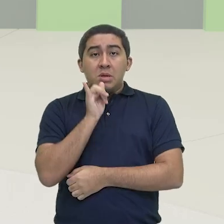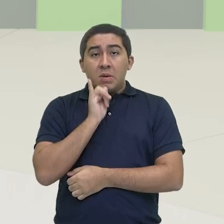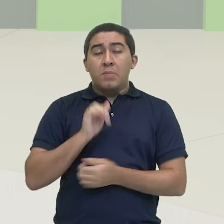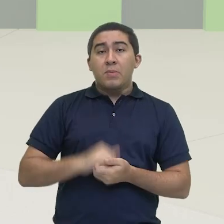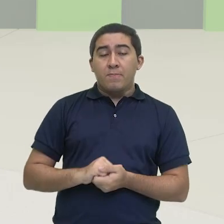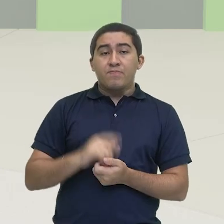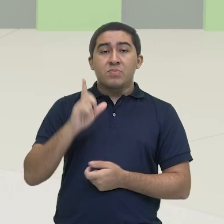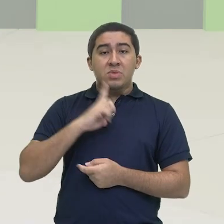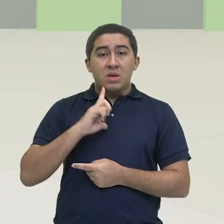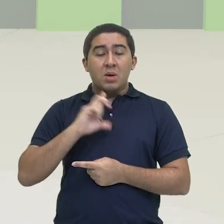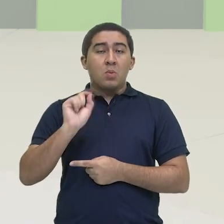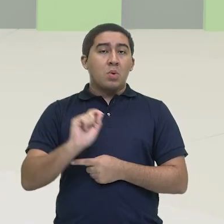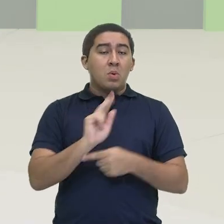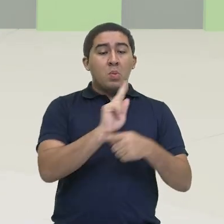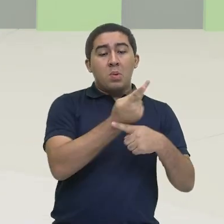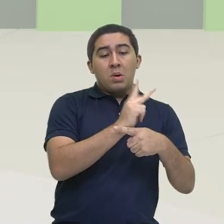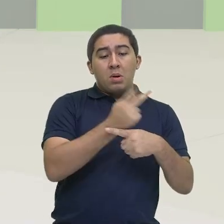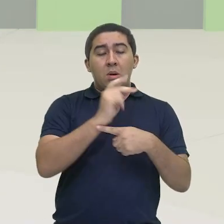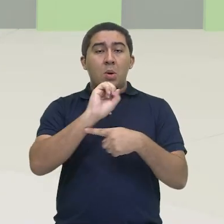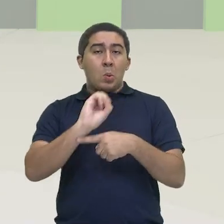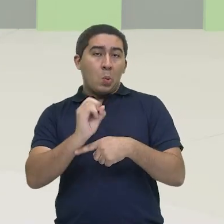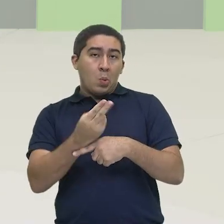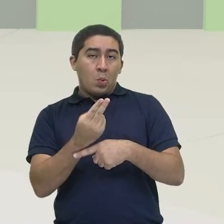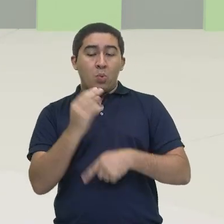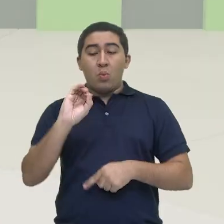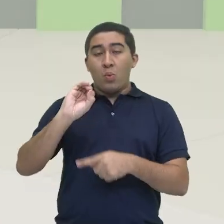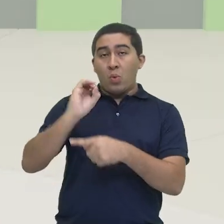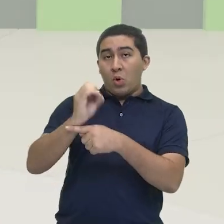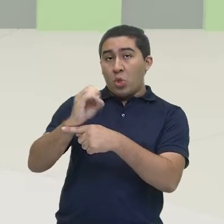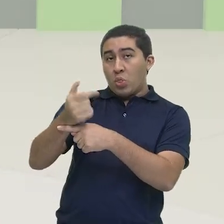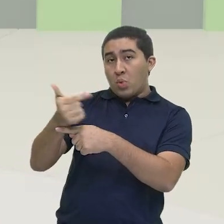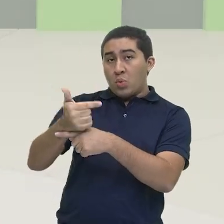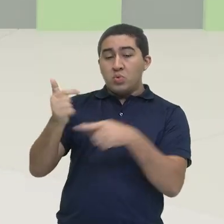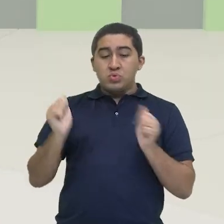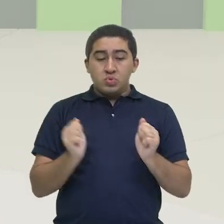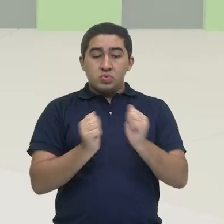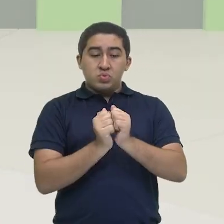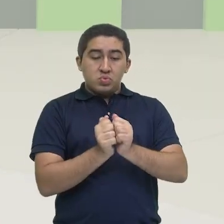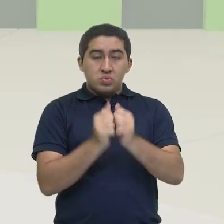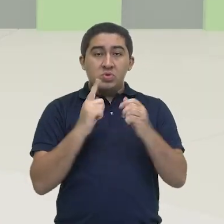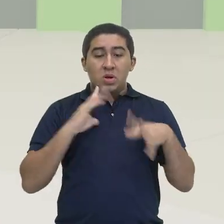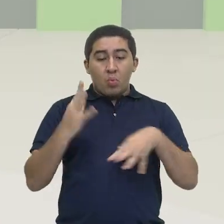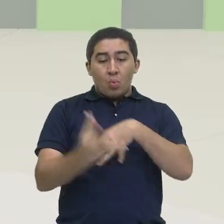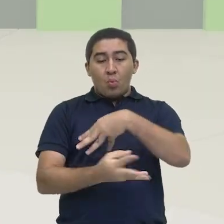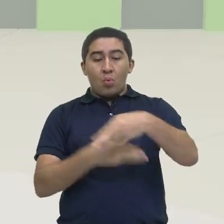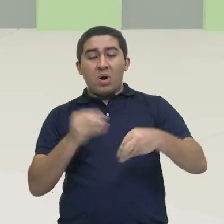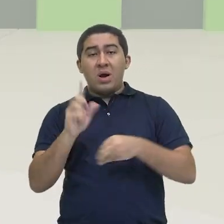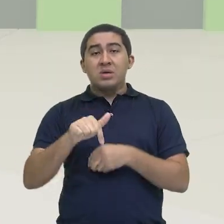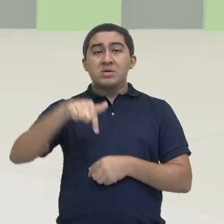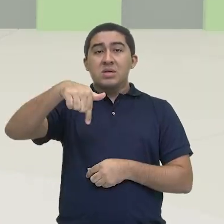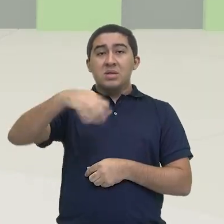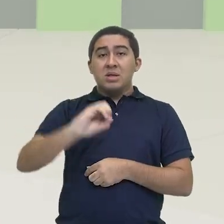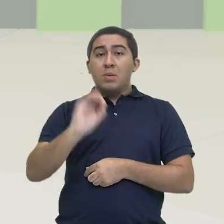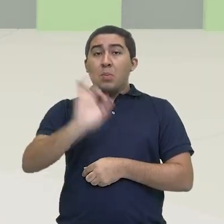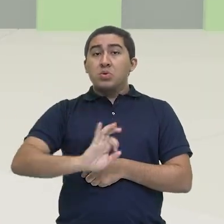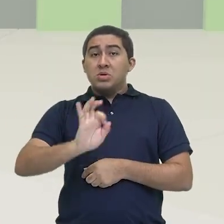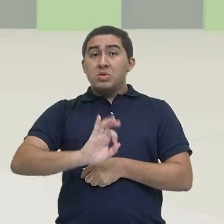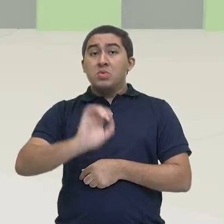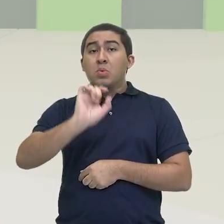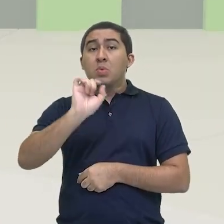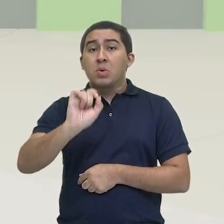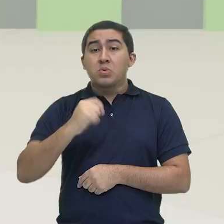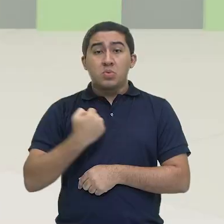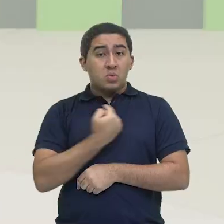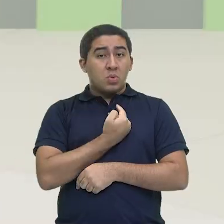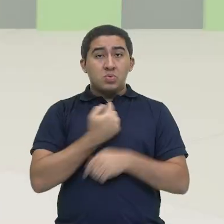o hidrogênio, o oxigênio, que juntos, né, o hidrogênio e o oxigênio, eles correspondem a 70%, por exemplo,